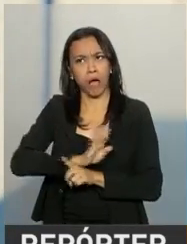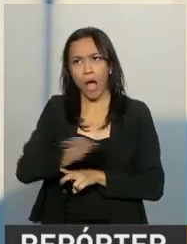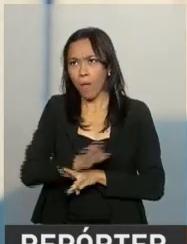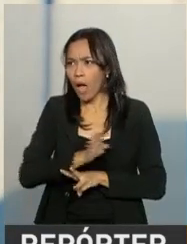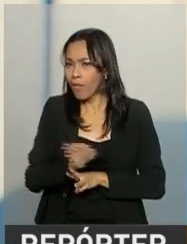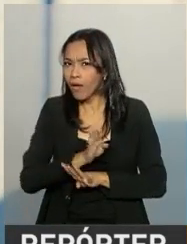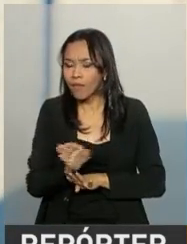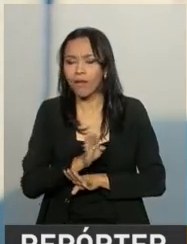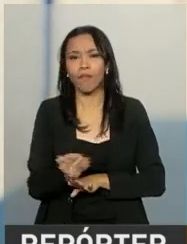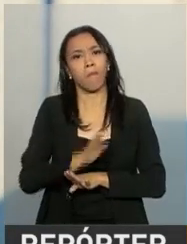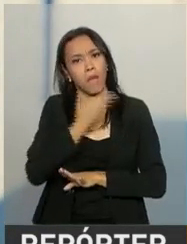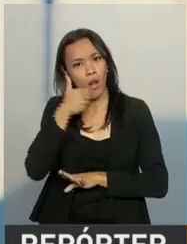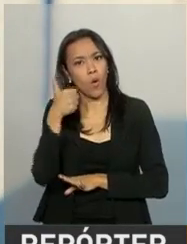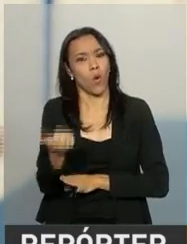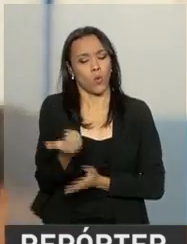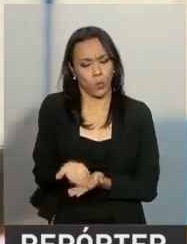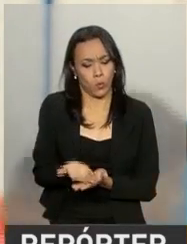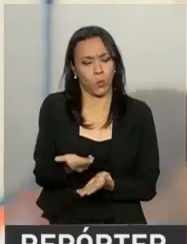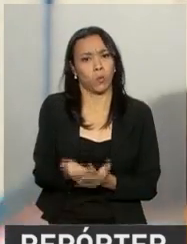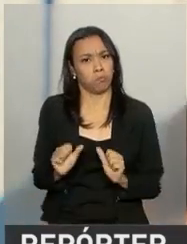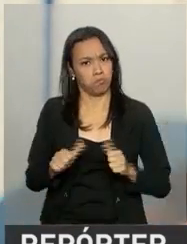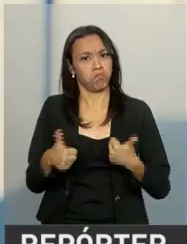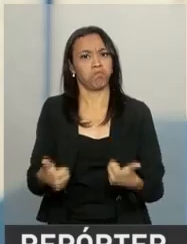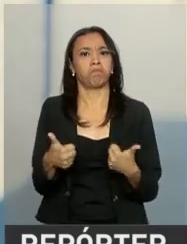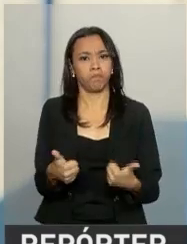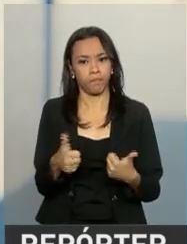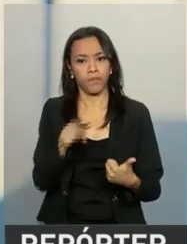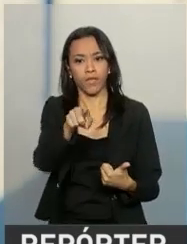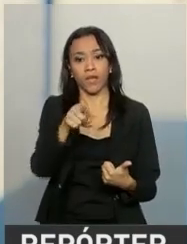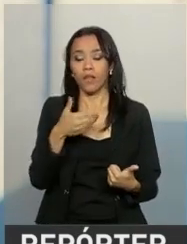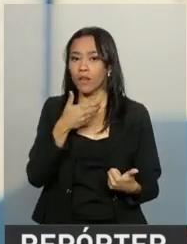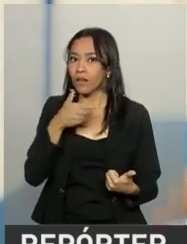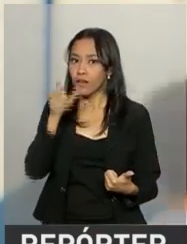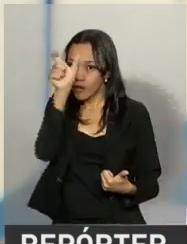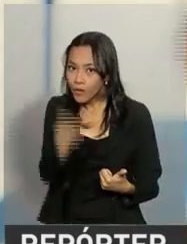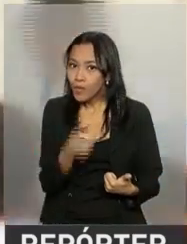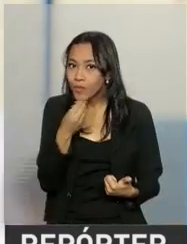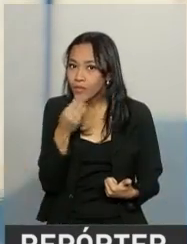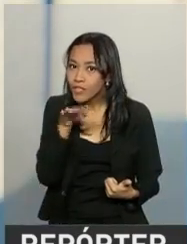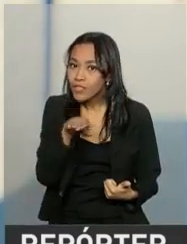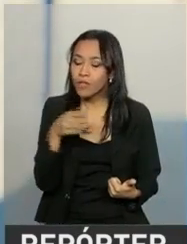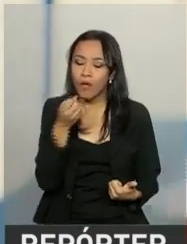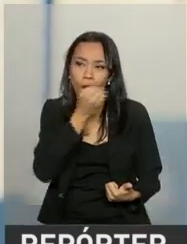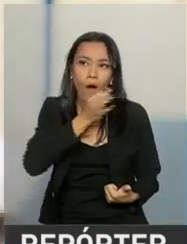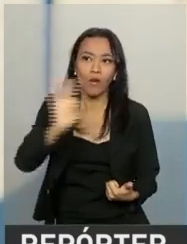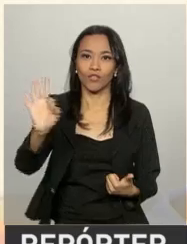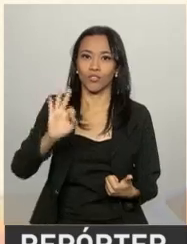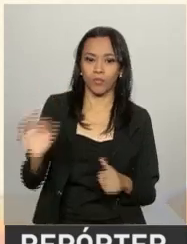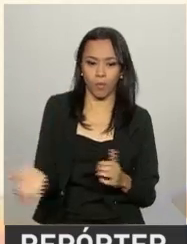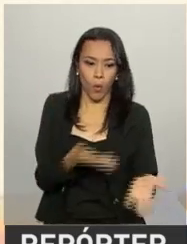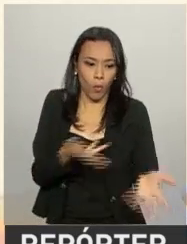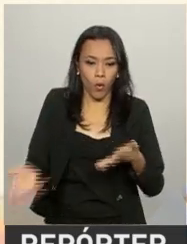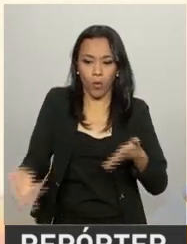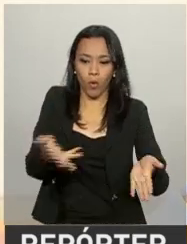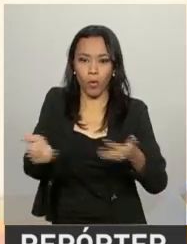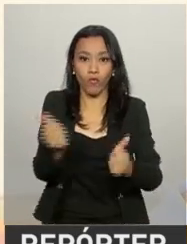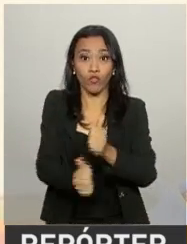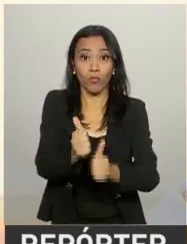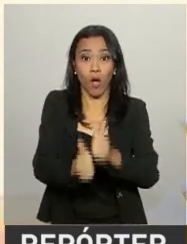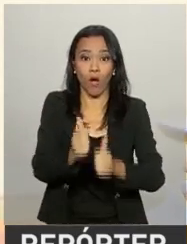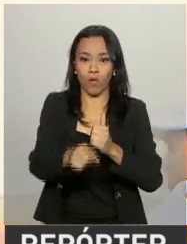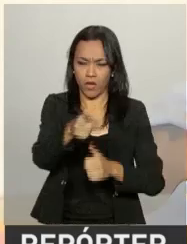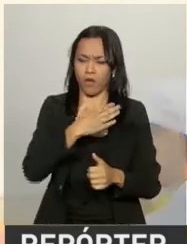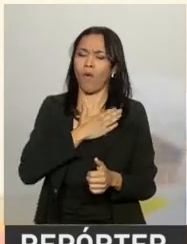melhorado os rendimentos e, por incrível que pareça, né, o melhor ainda, né, ele é muito bom em campo, um excelente jogador. Eu gosto muito